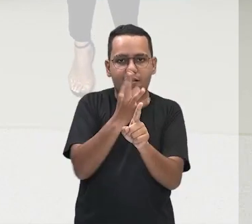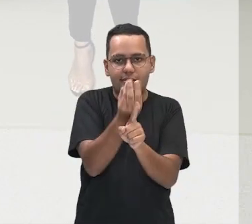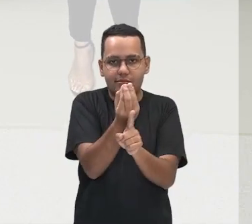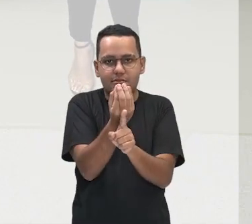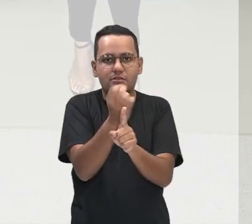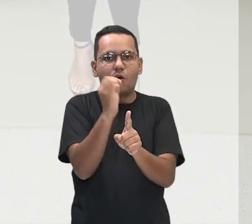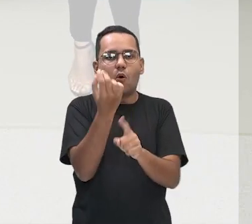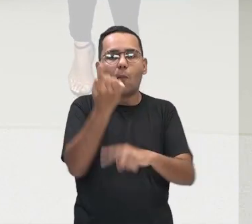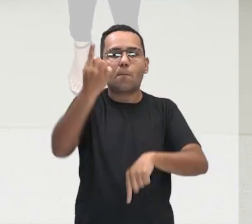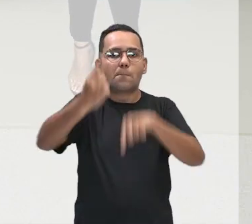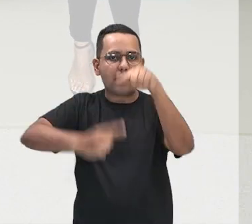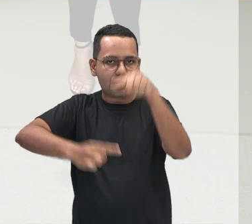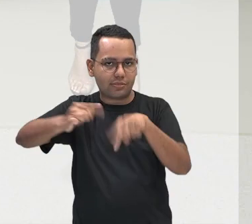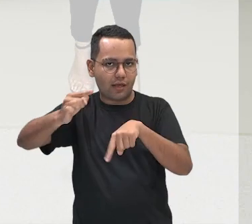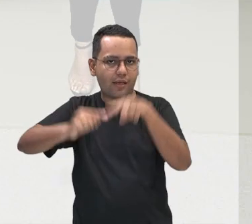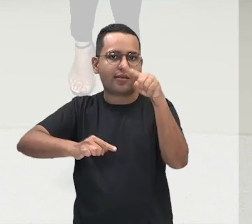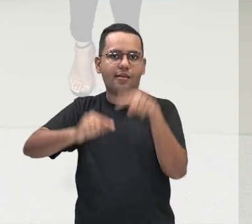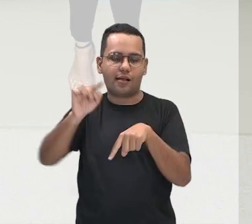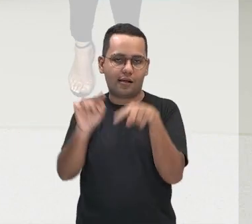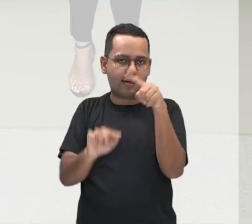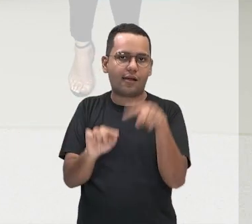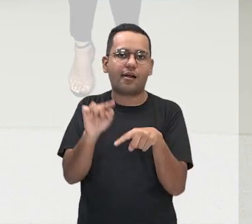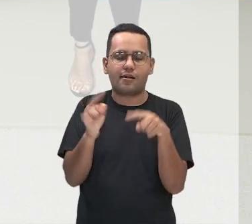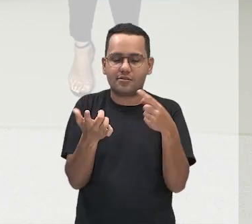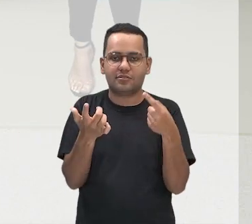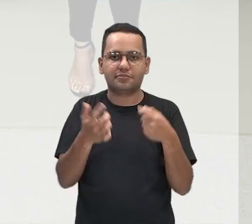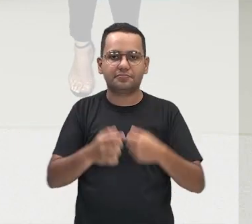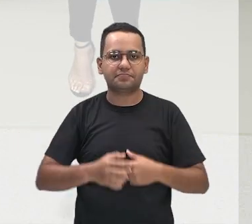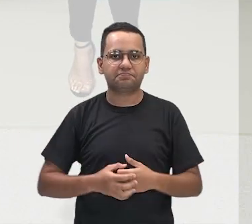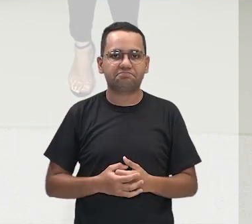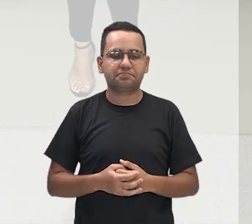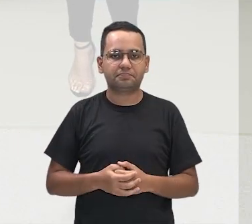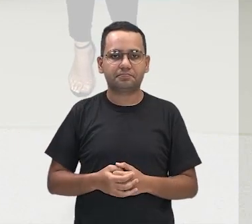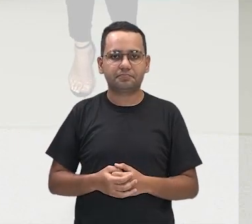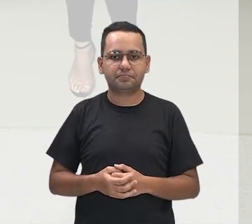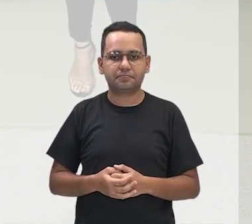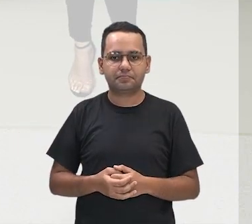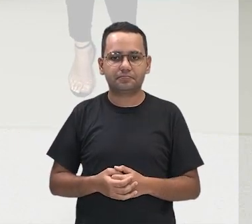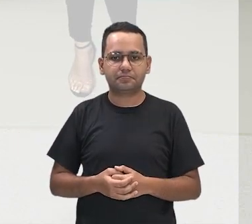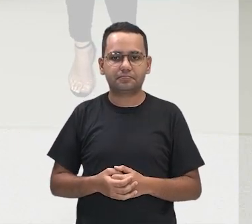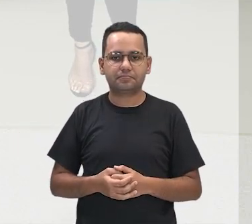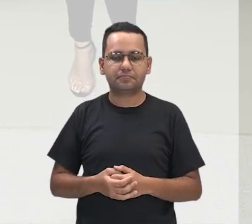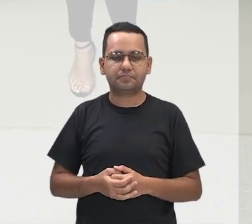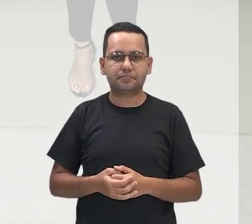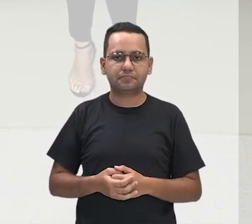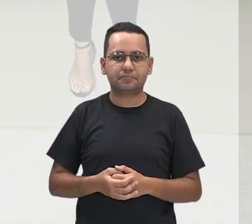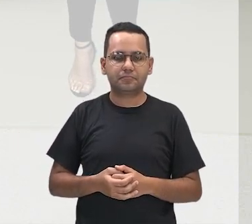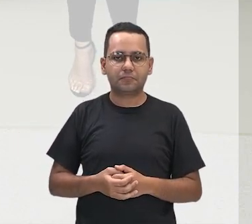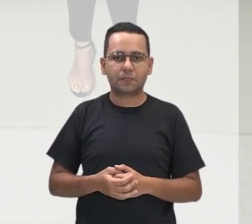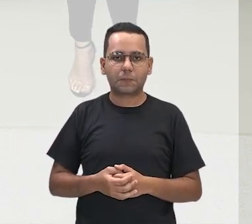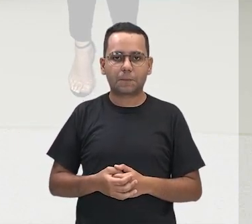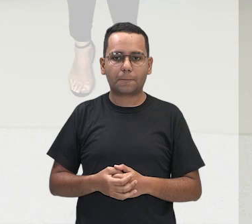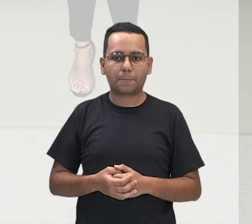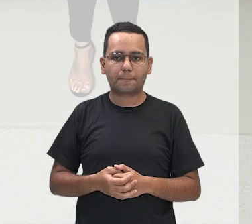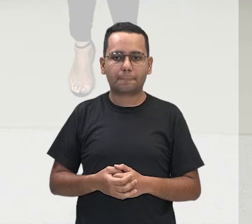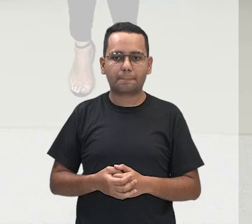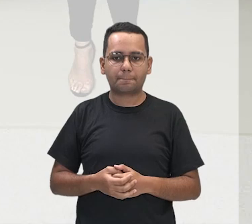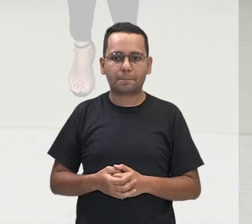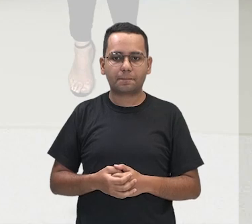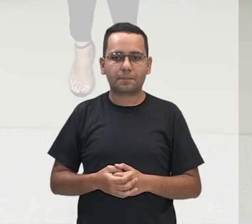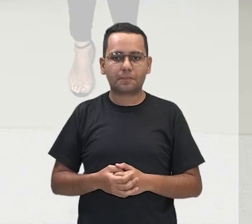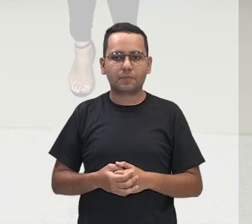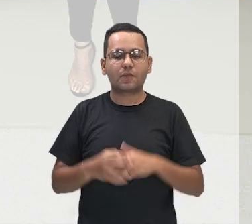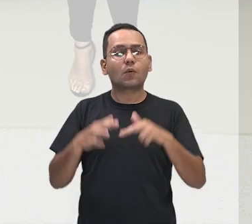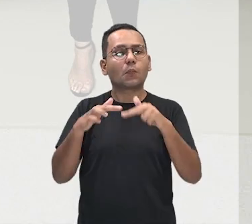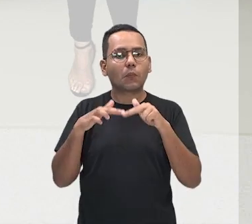a ferramentas que modifiquem o fazer artístico, né? Então, a tecnologia ela está em favor, na verdade,